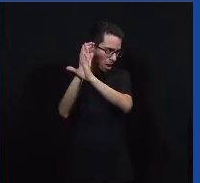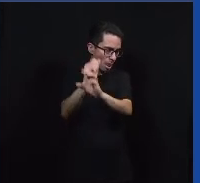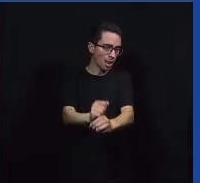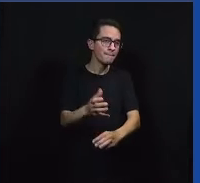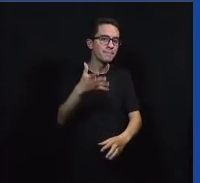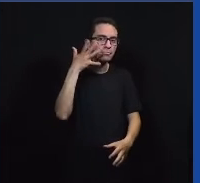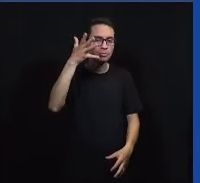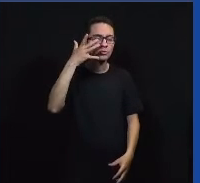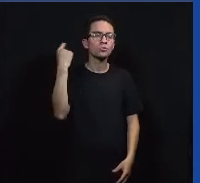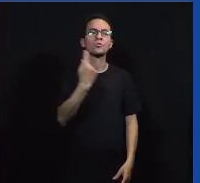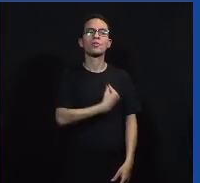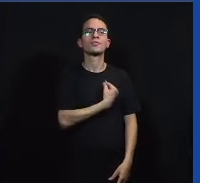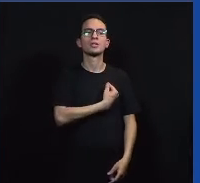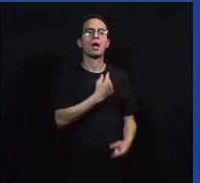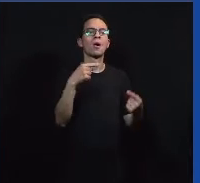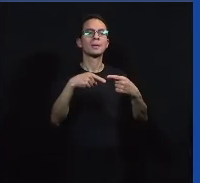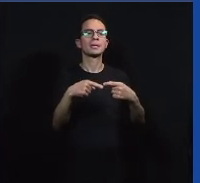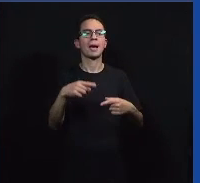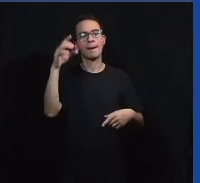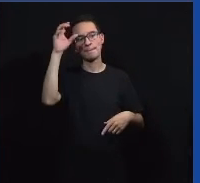aprendizado?